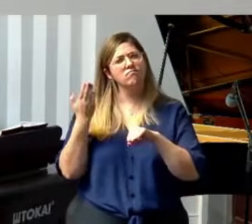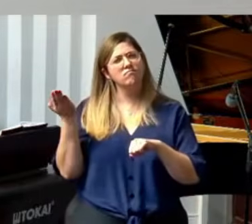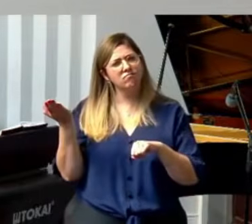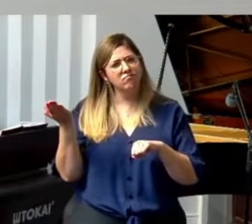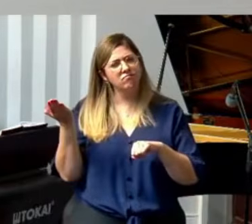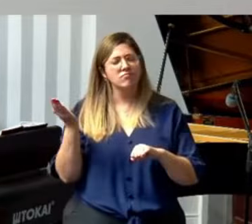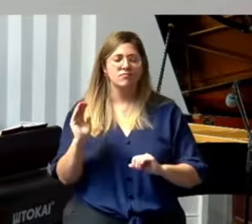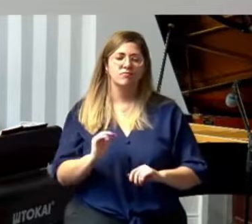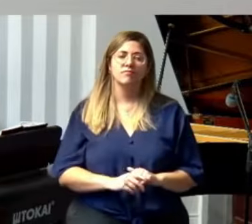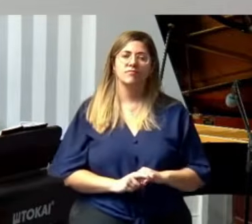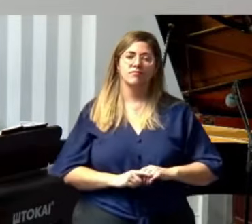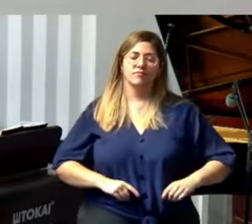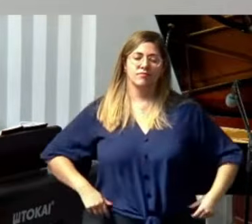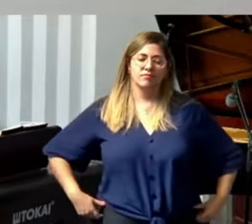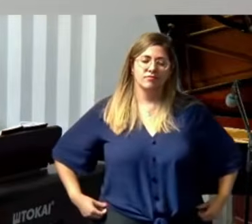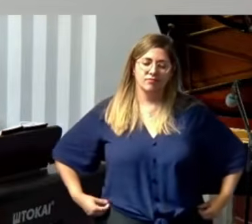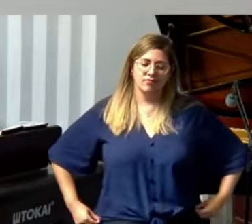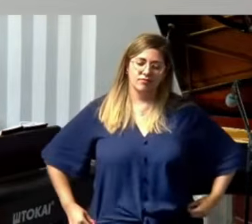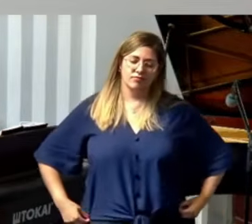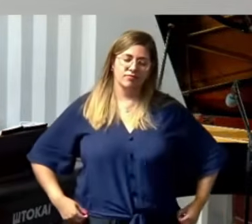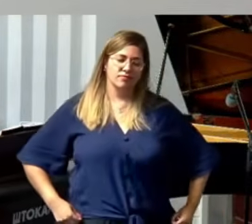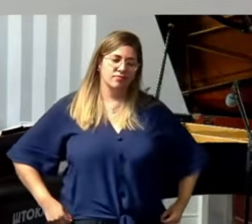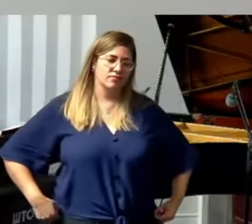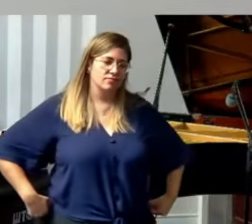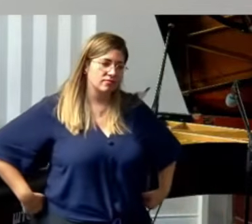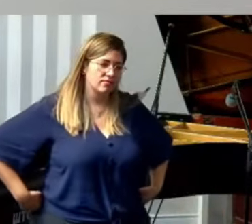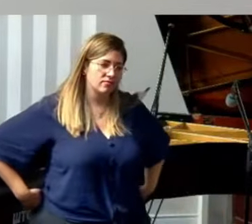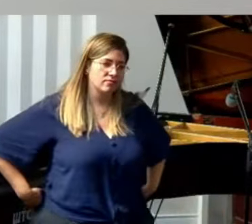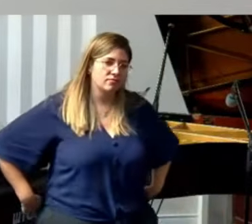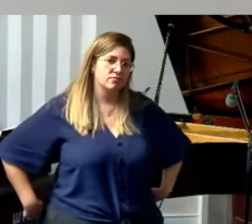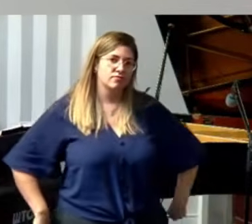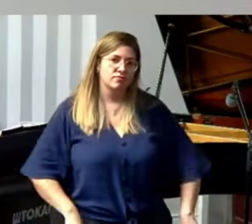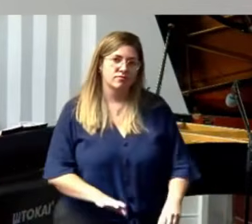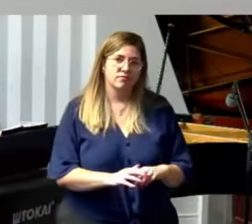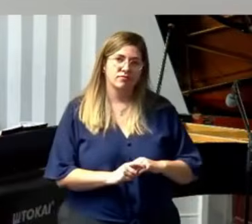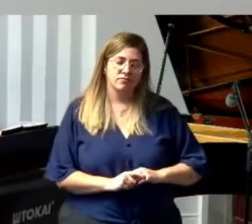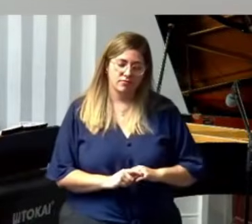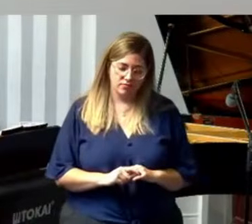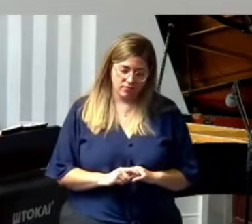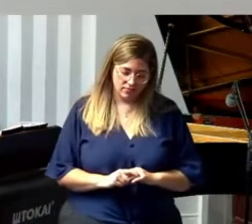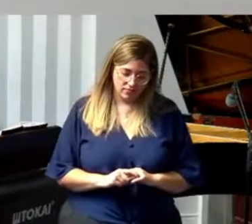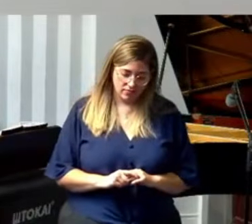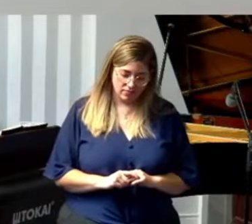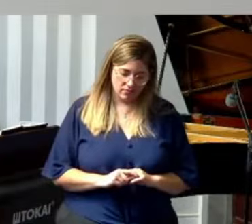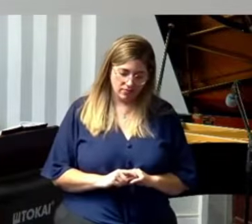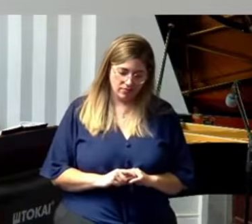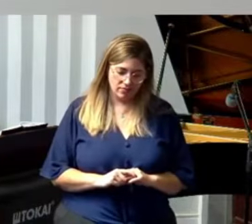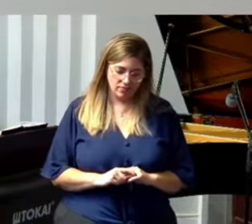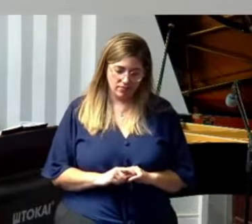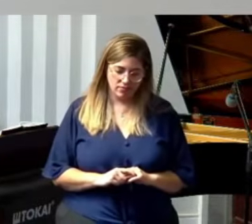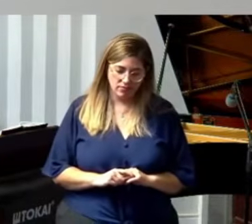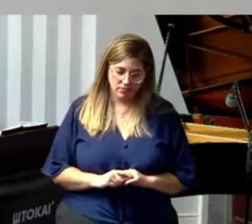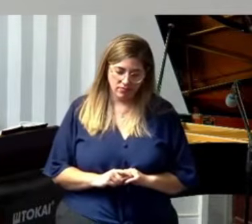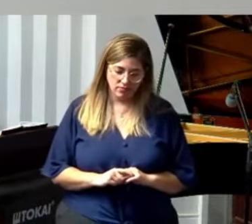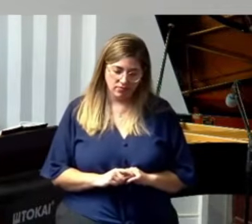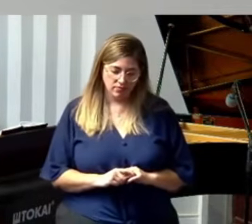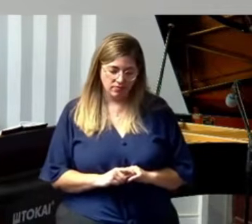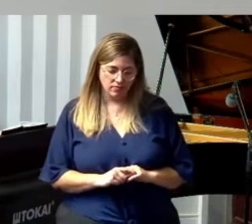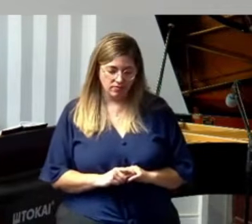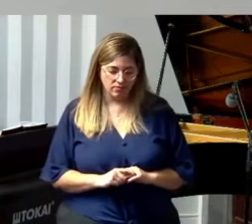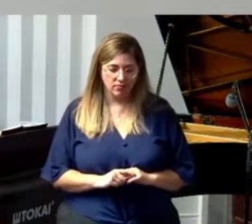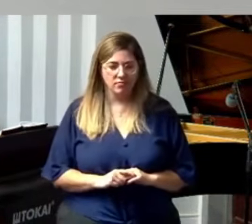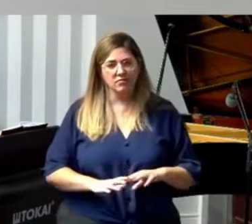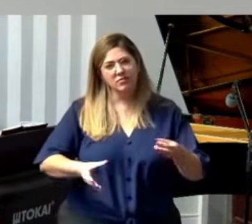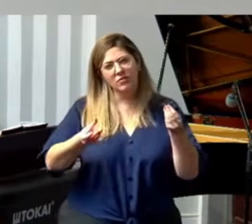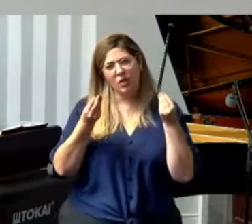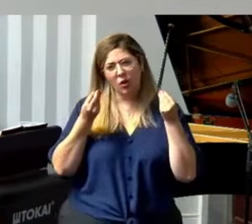estou propondo desde o início dessa mensagem. Quero que nós consideremos o estado em que Adão e Eva estão sendo